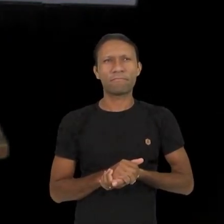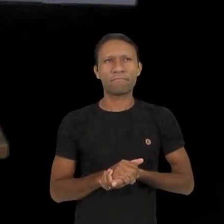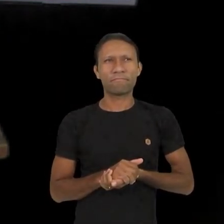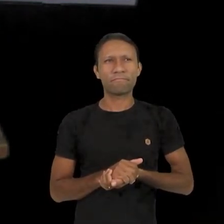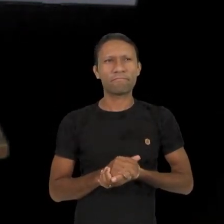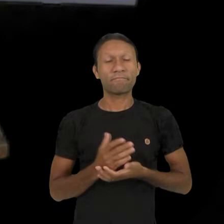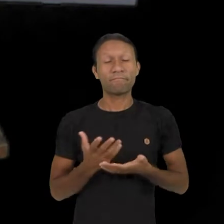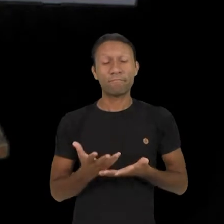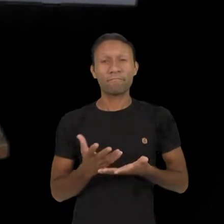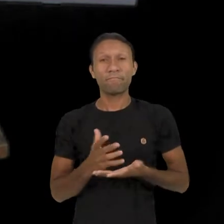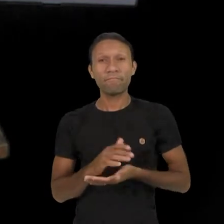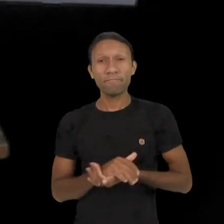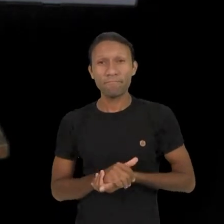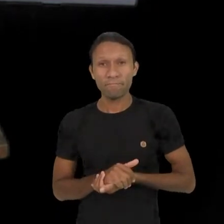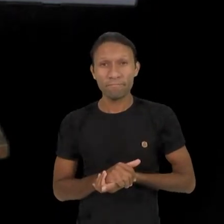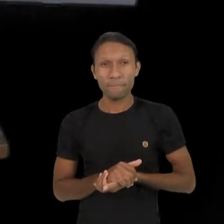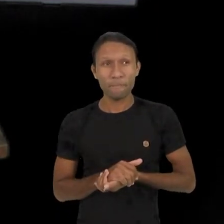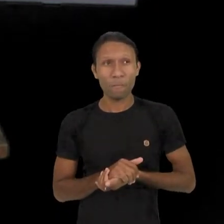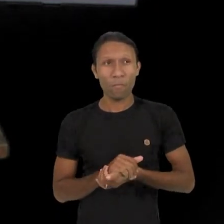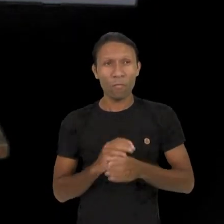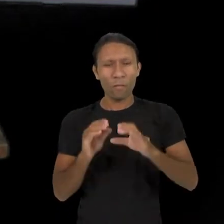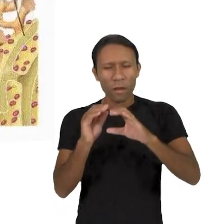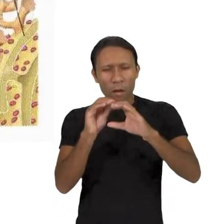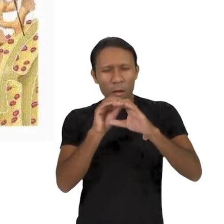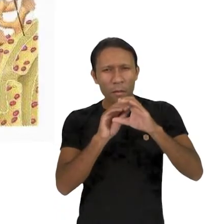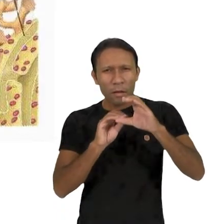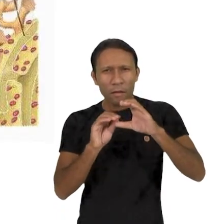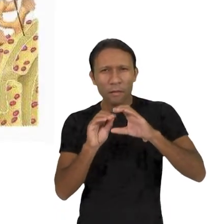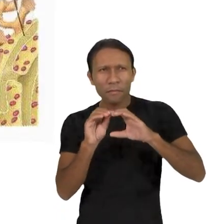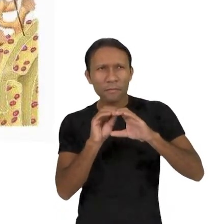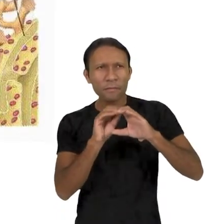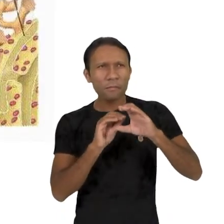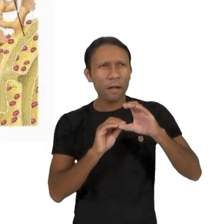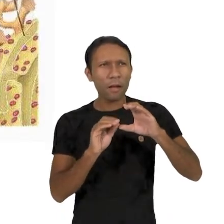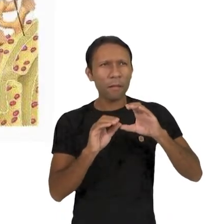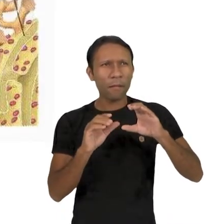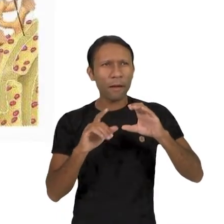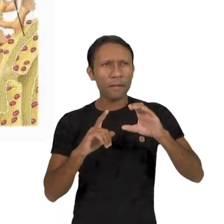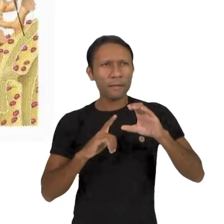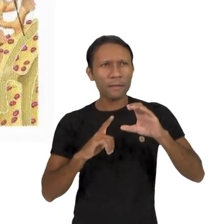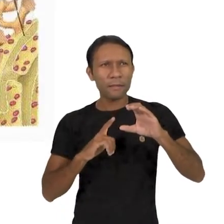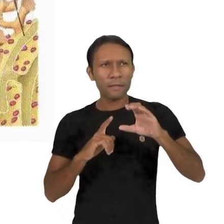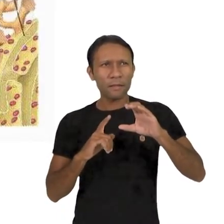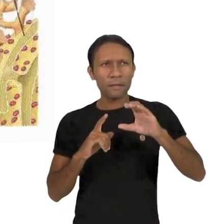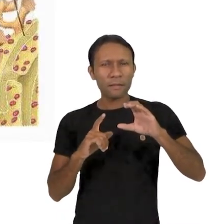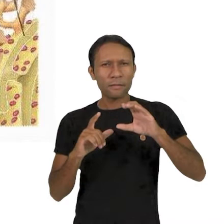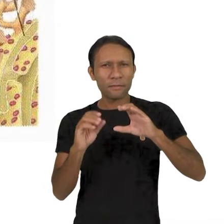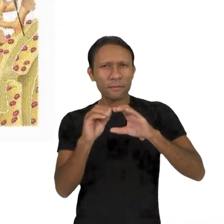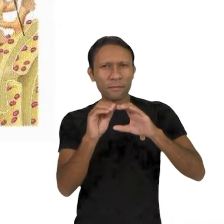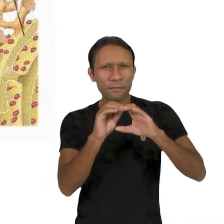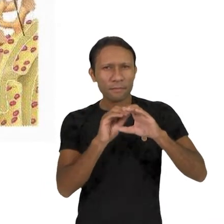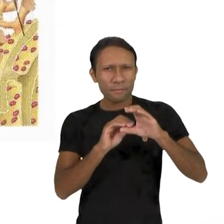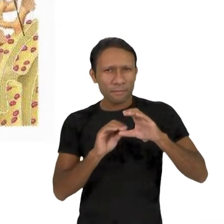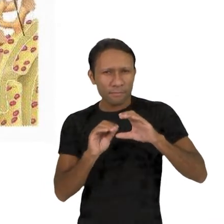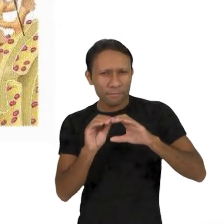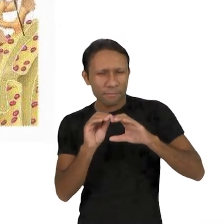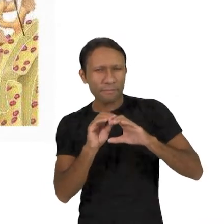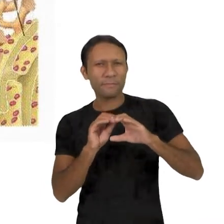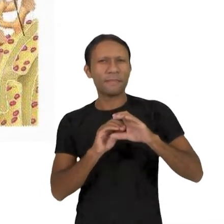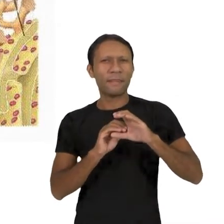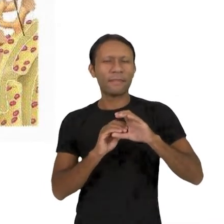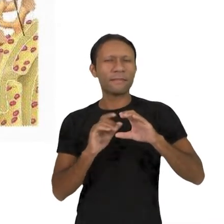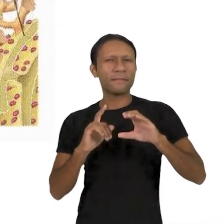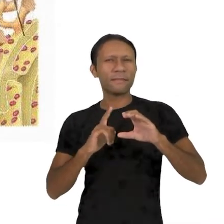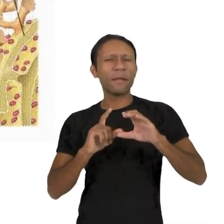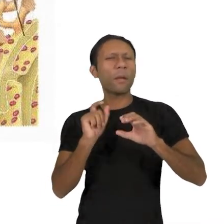somos, beleza. O retículo endoplasmático, repito, retículo